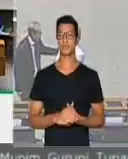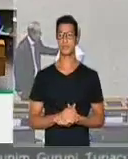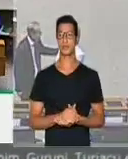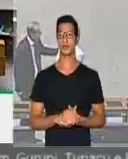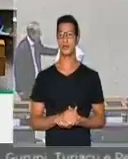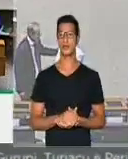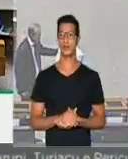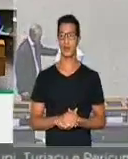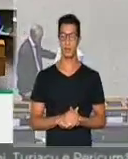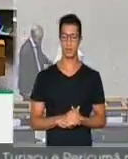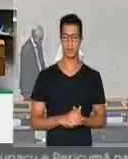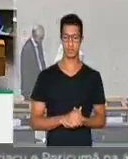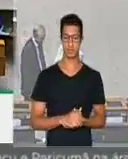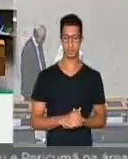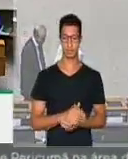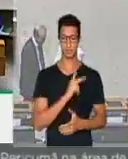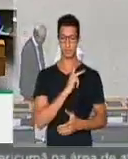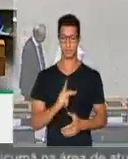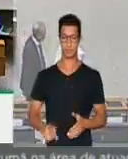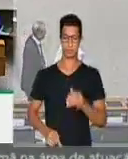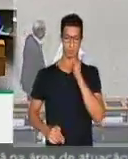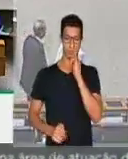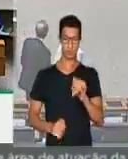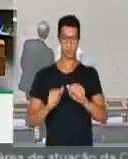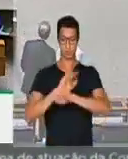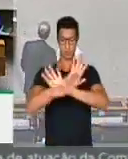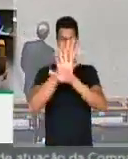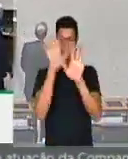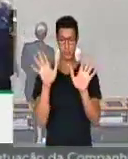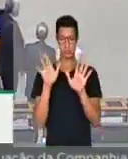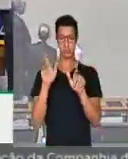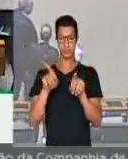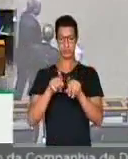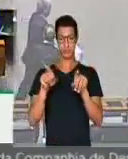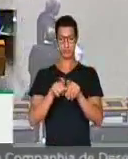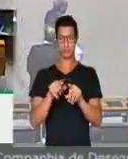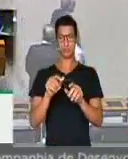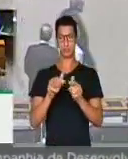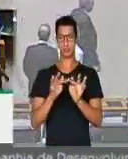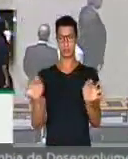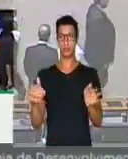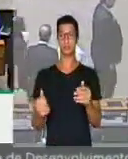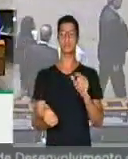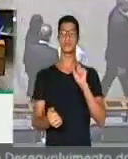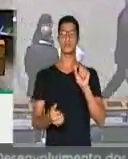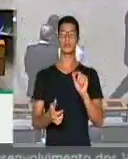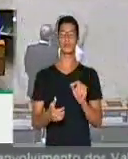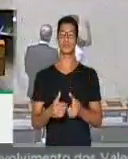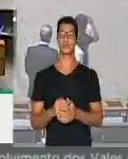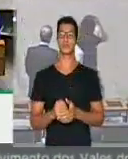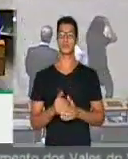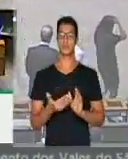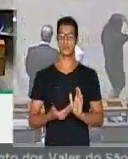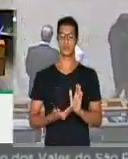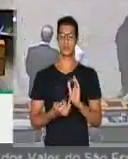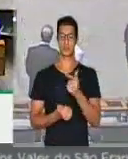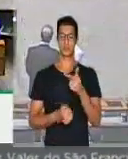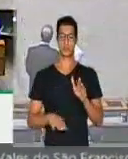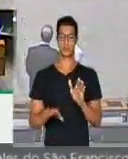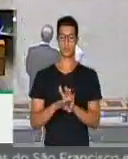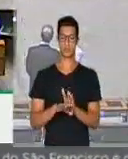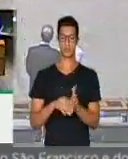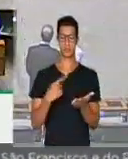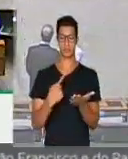Presidente, só para deixar registrado, presidente, de forma muito clara e transparente, de que essa casa não